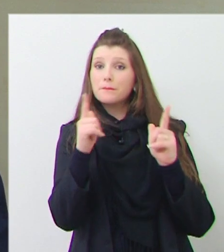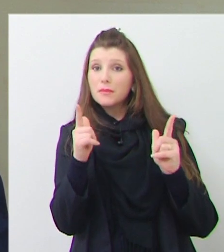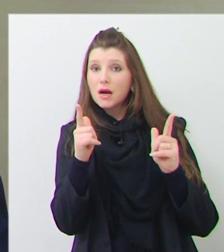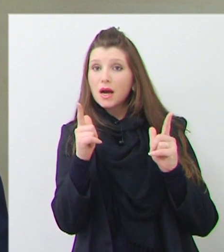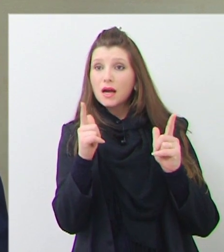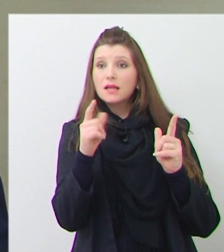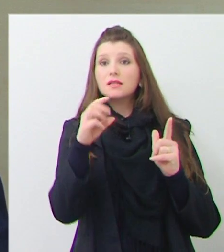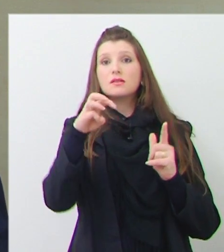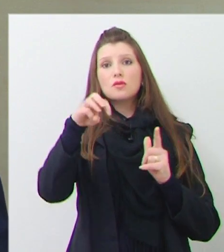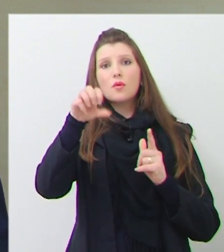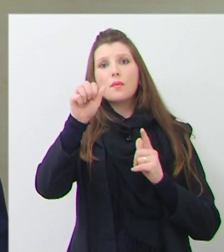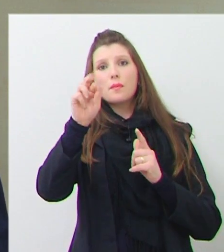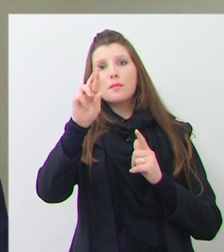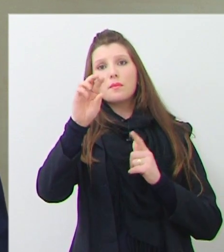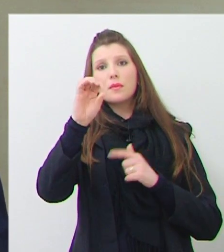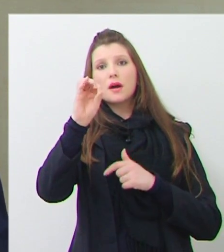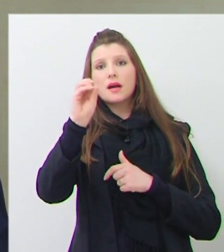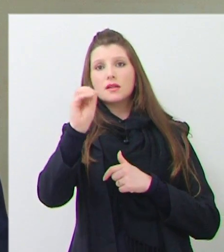ele deu a oportunidade